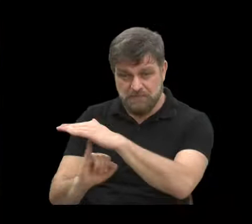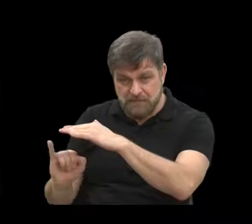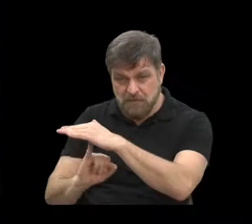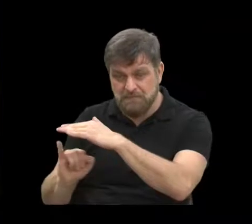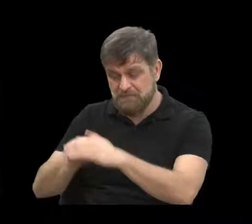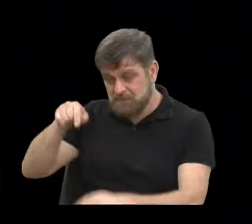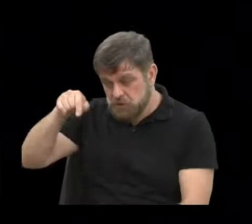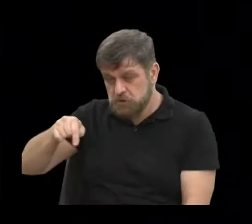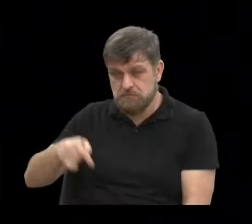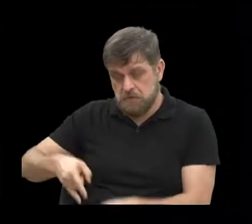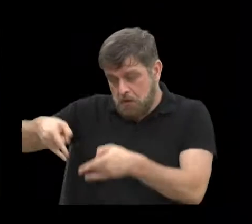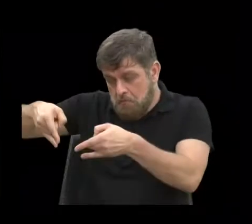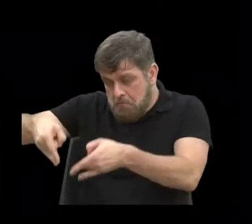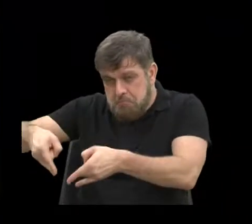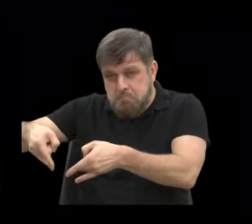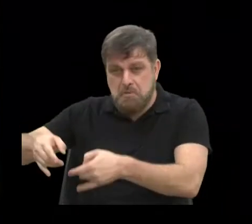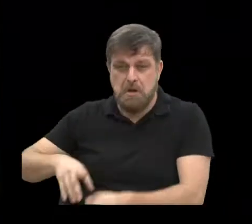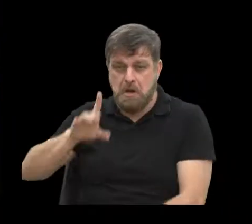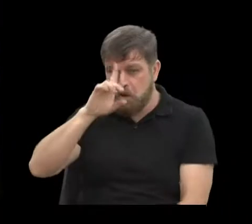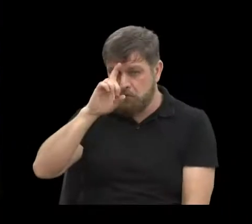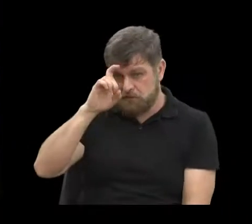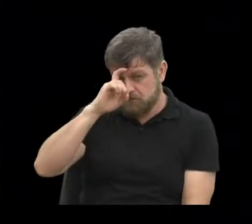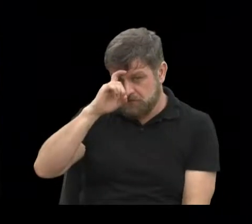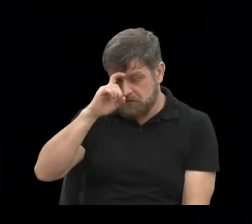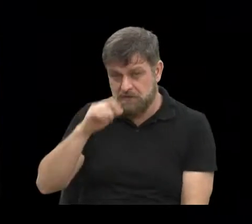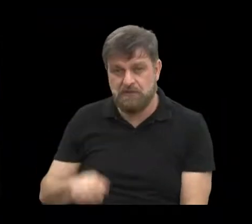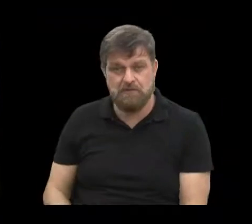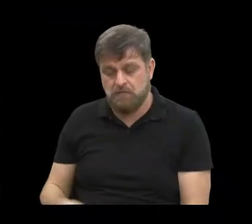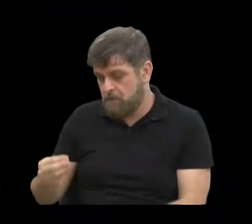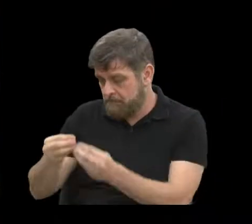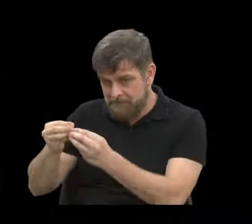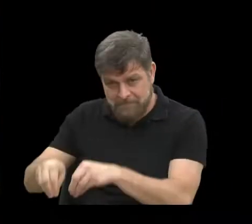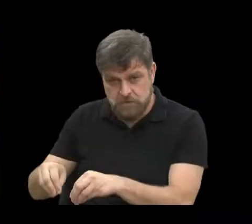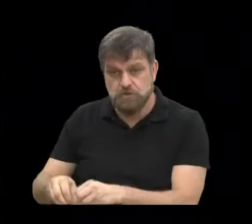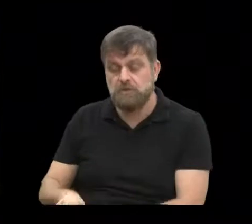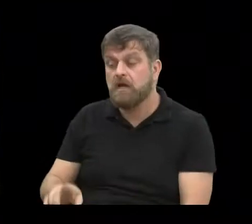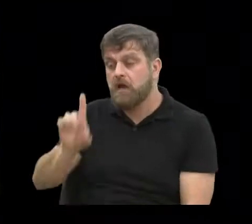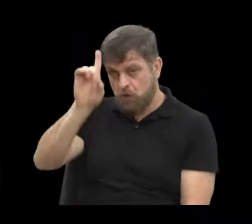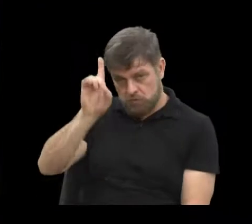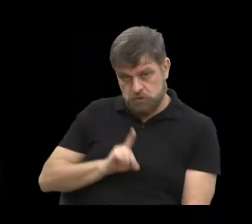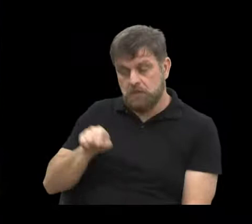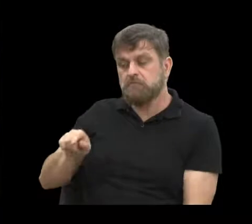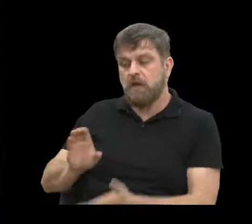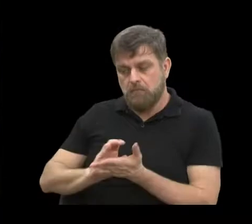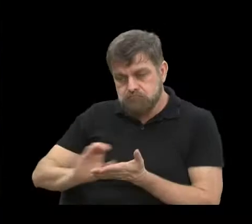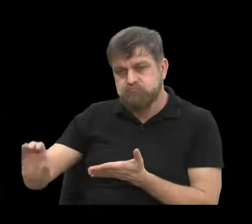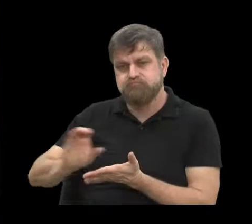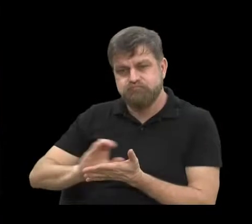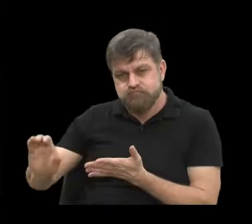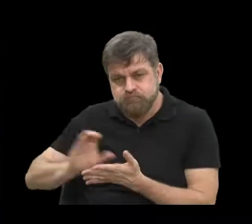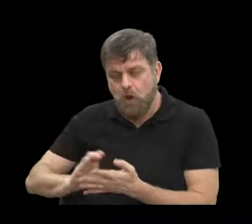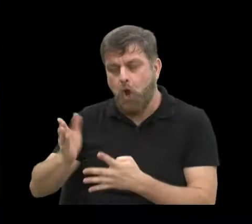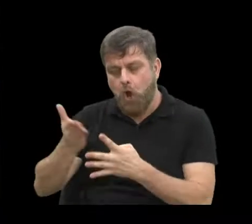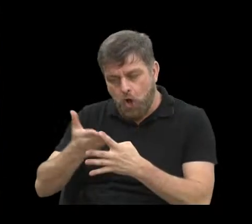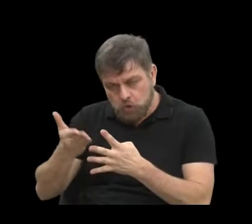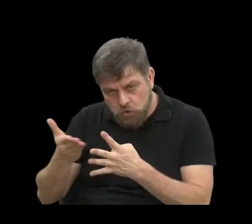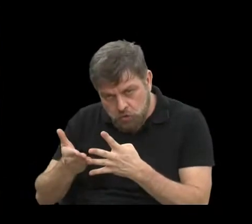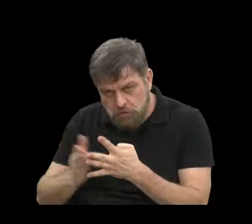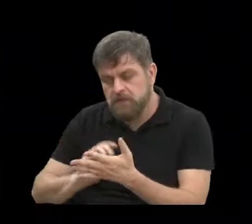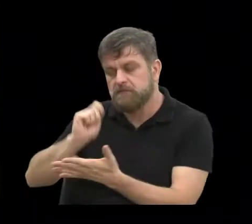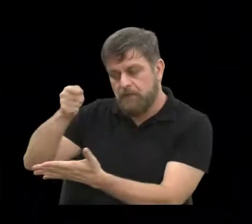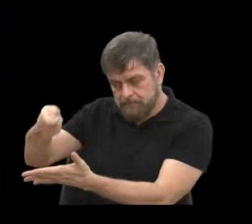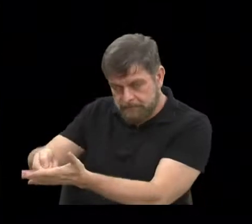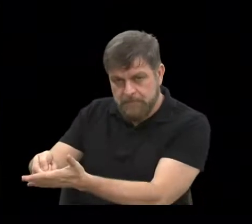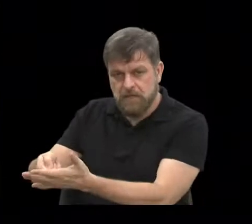longa permanência ou hospital, não prejudica o direito ao recebimento do benefício,